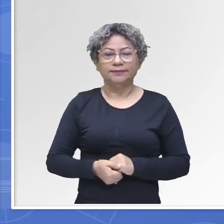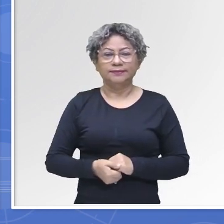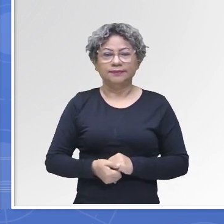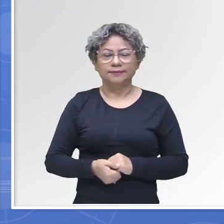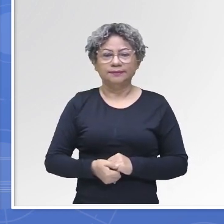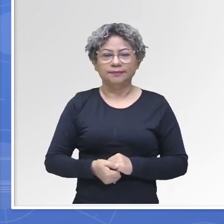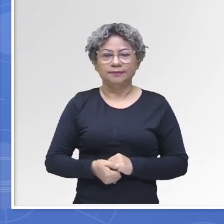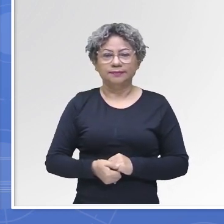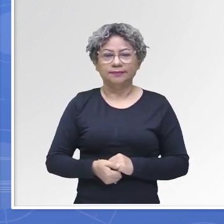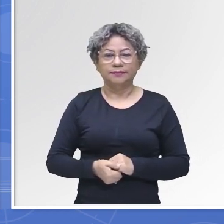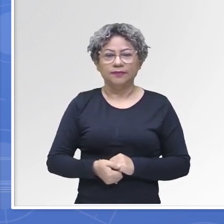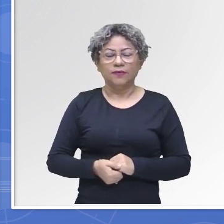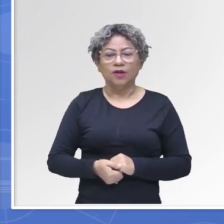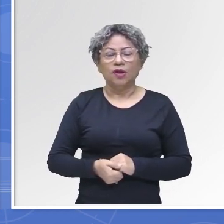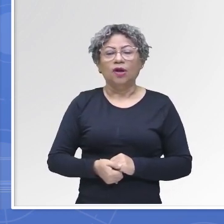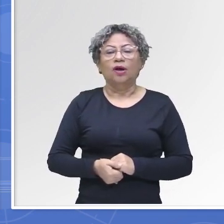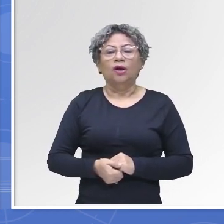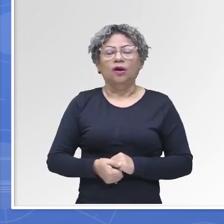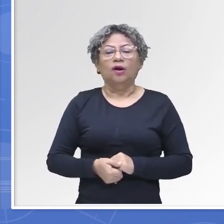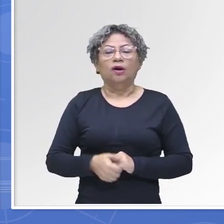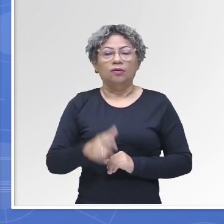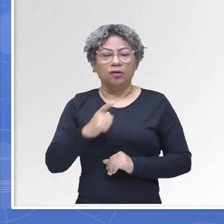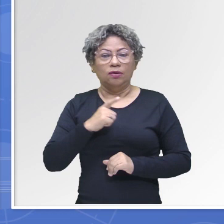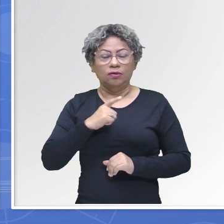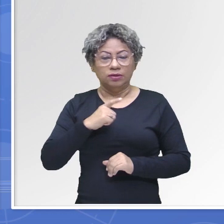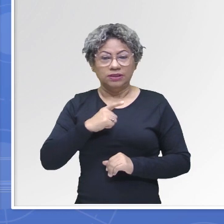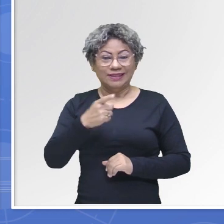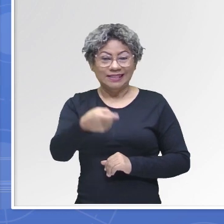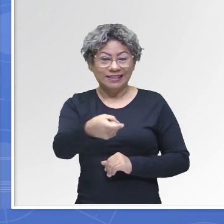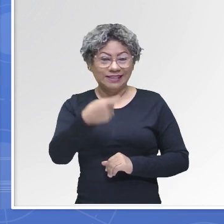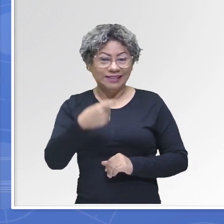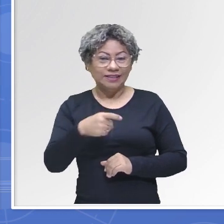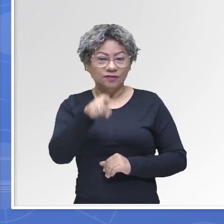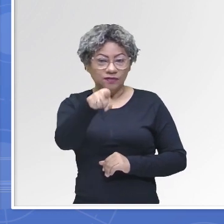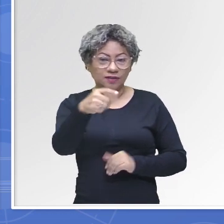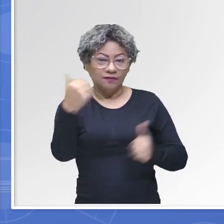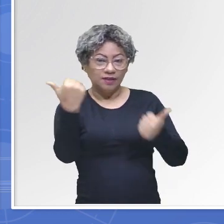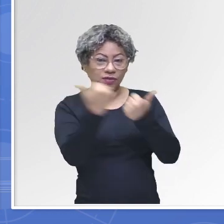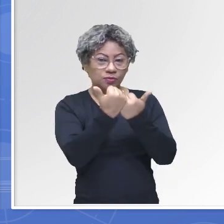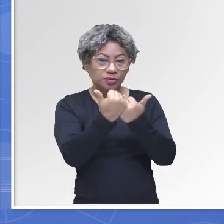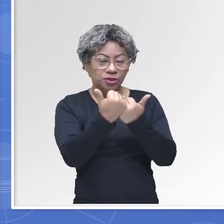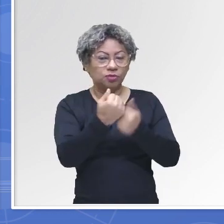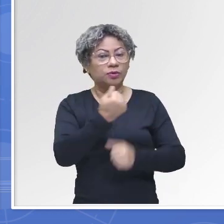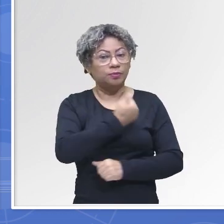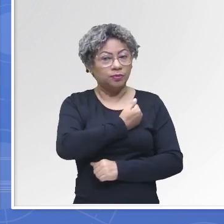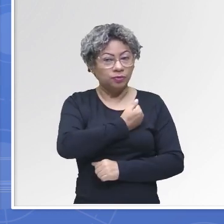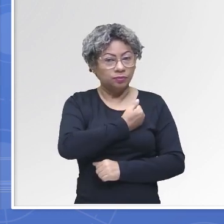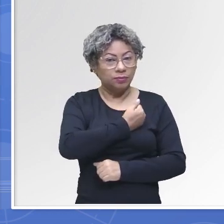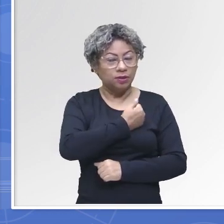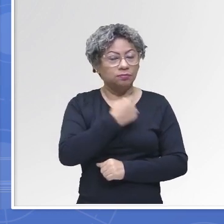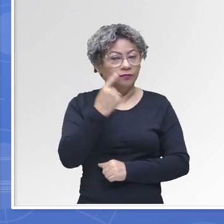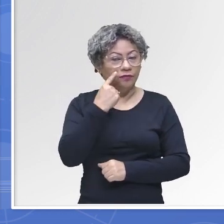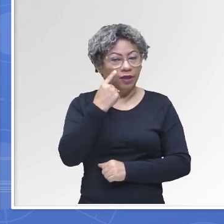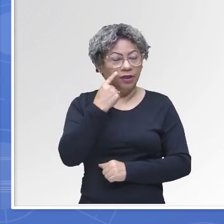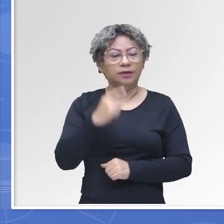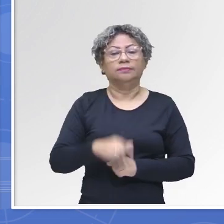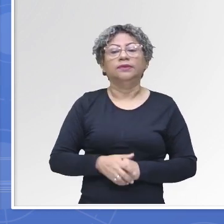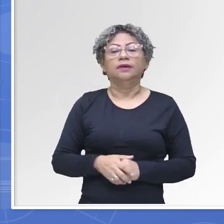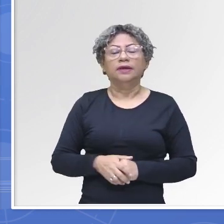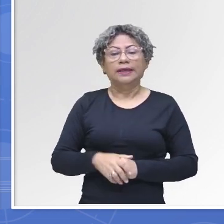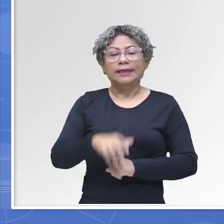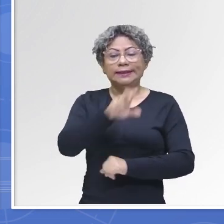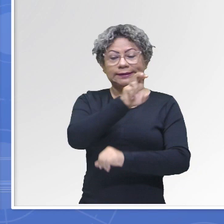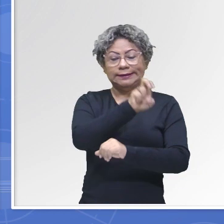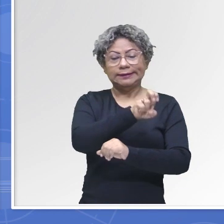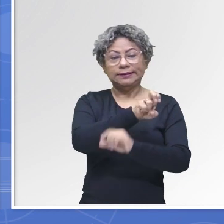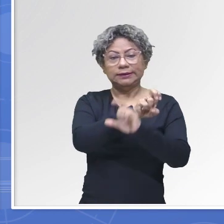Então, onde está o x, você vai substituir 5 que multiplica, esse 5 está multiplicando o